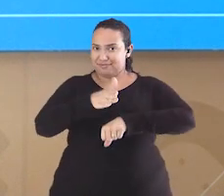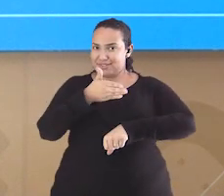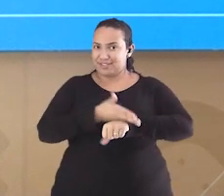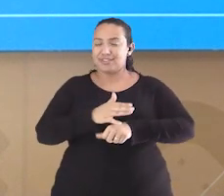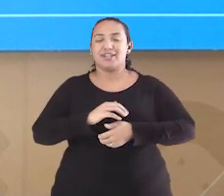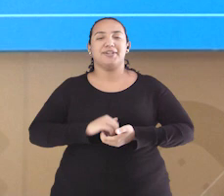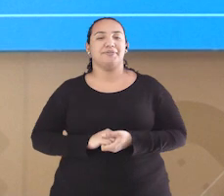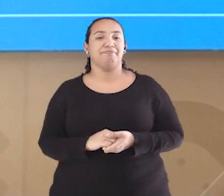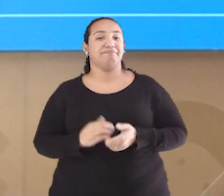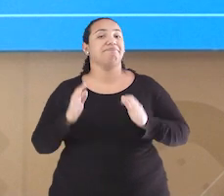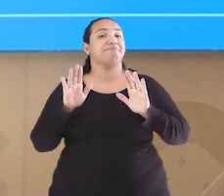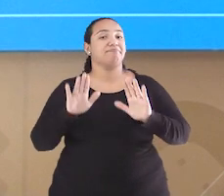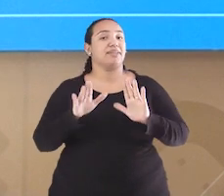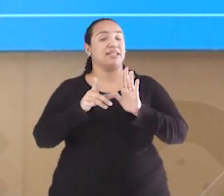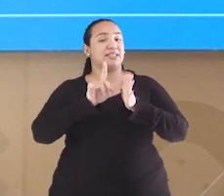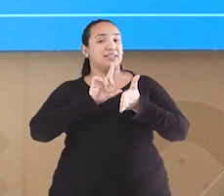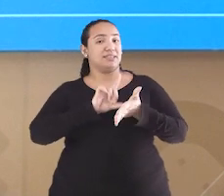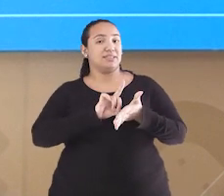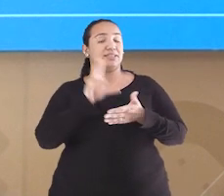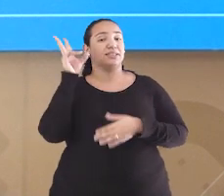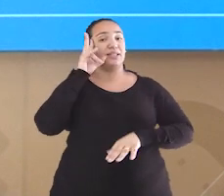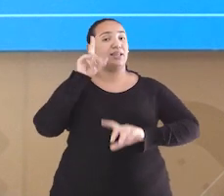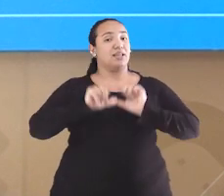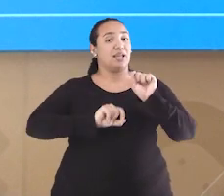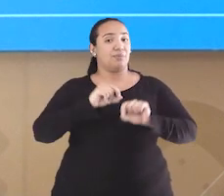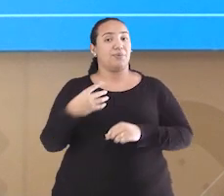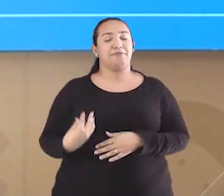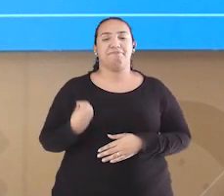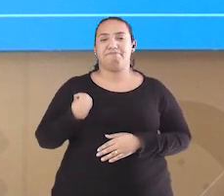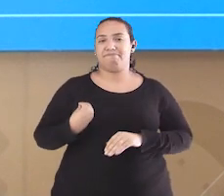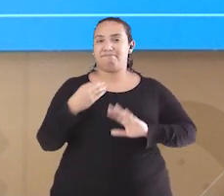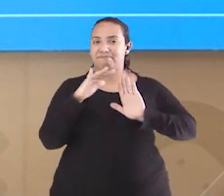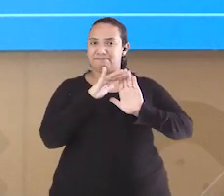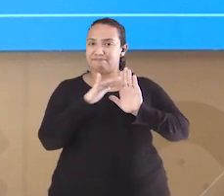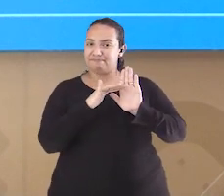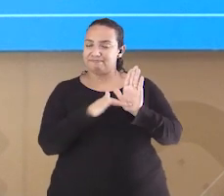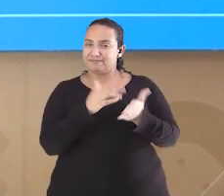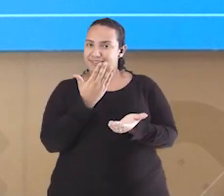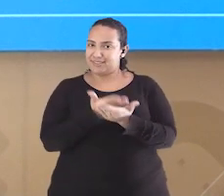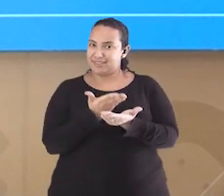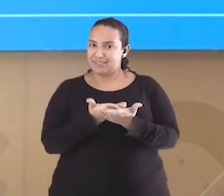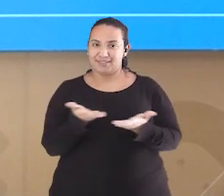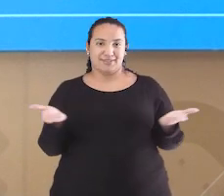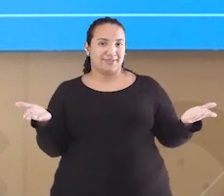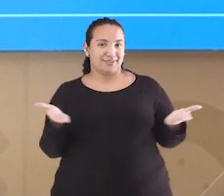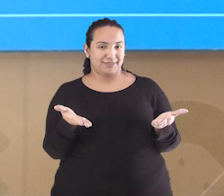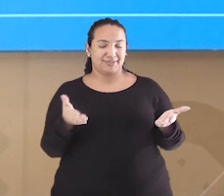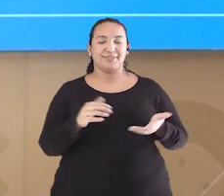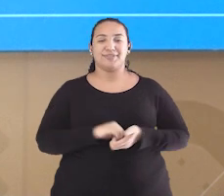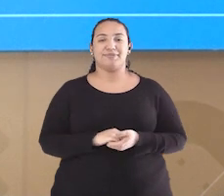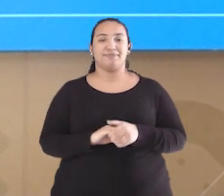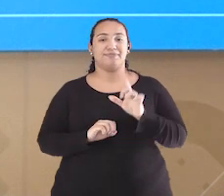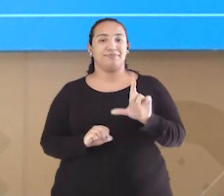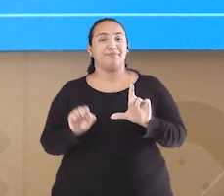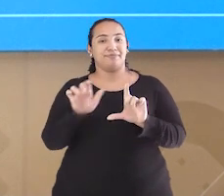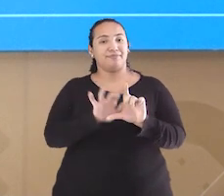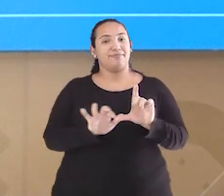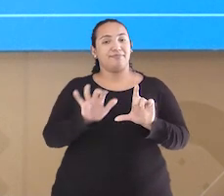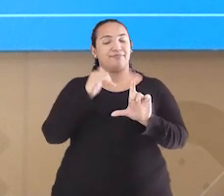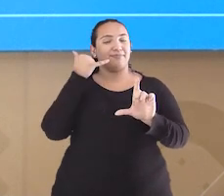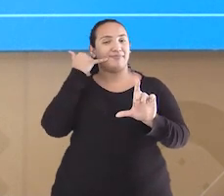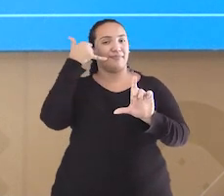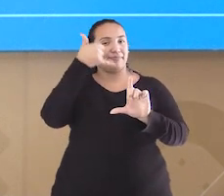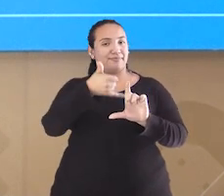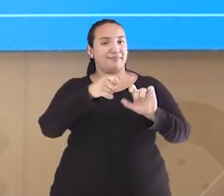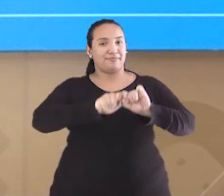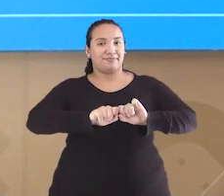conhecimentos em prática? Mas, antes, não se esqueçam de registrar as suas presenças na aula de hoje. É só apontar o celular para